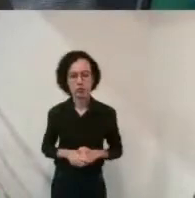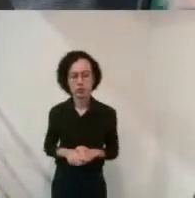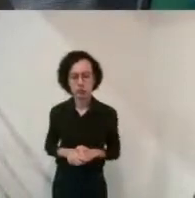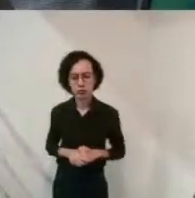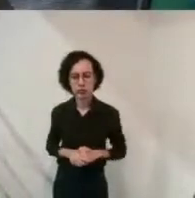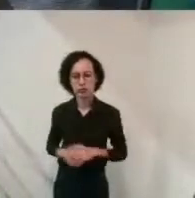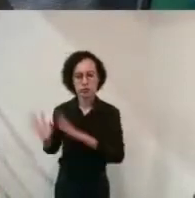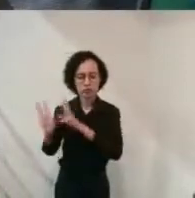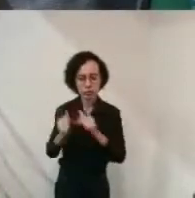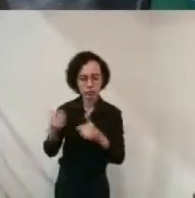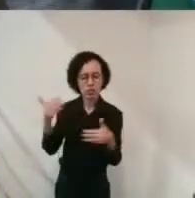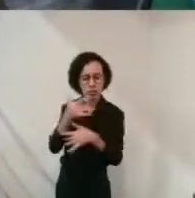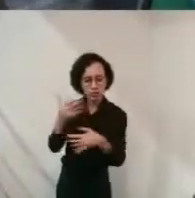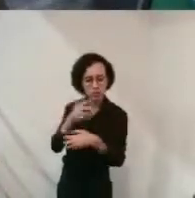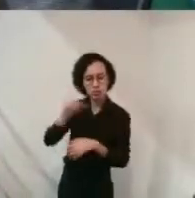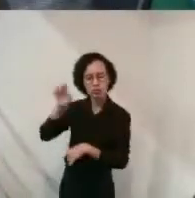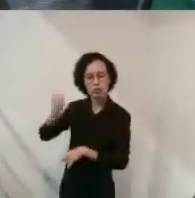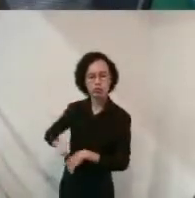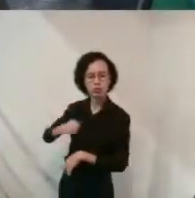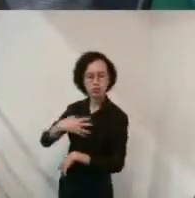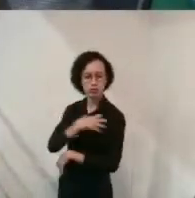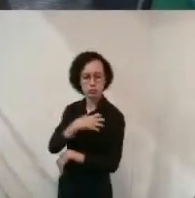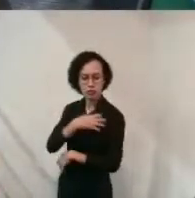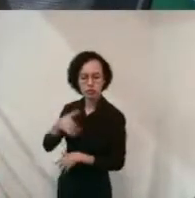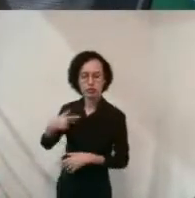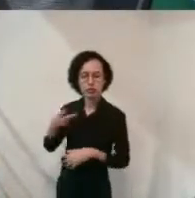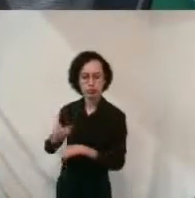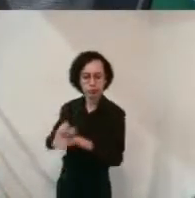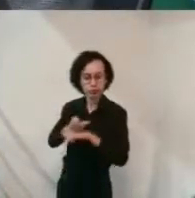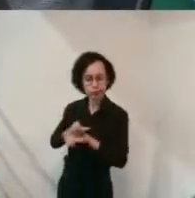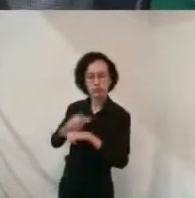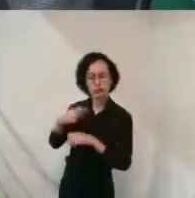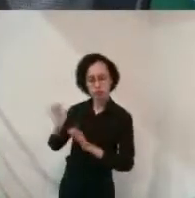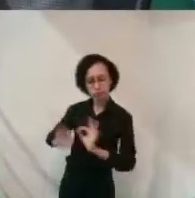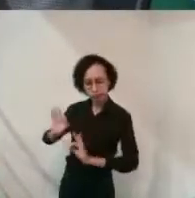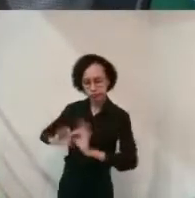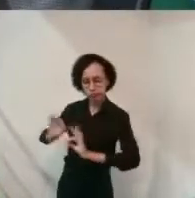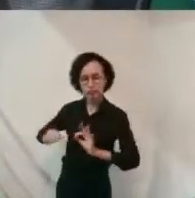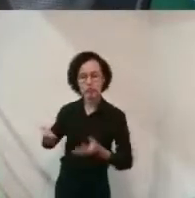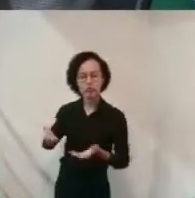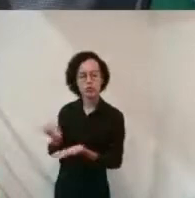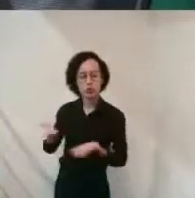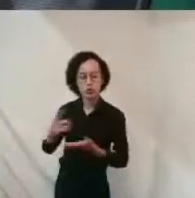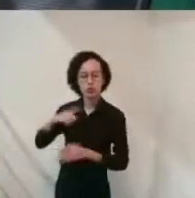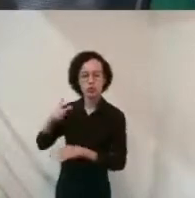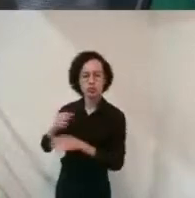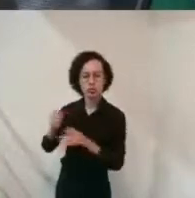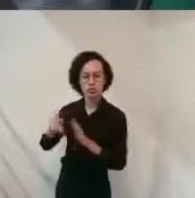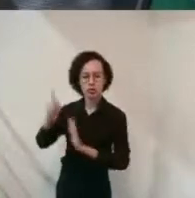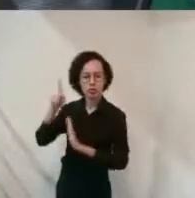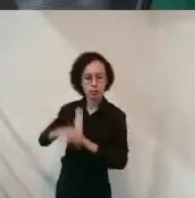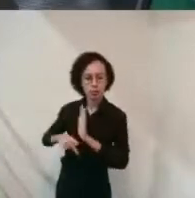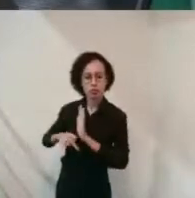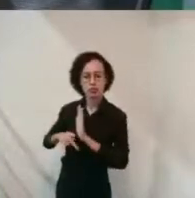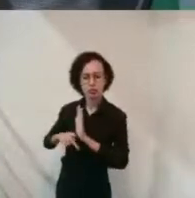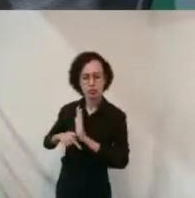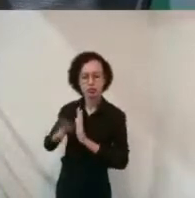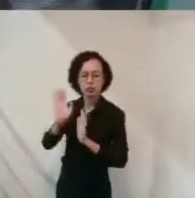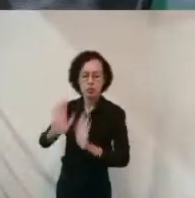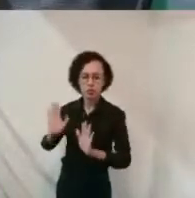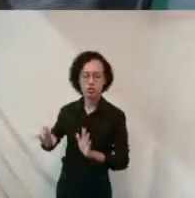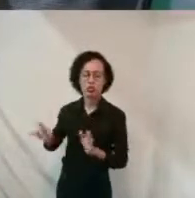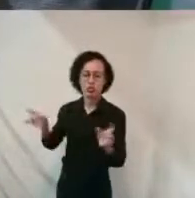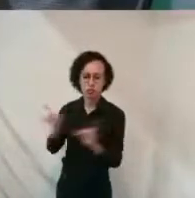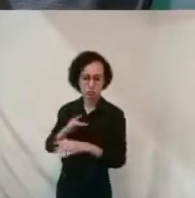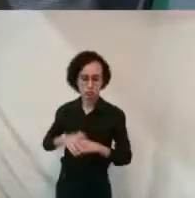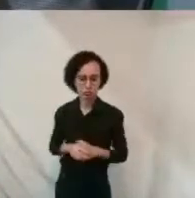as cidades do Sul da Bahia já me procuraram e nós estamos fazendo. Hoje nós estamos com projetos. Tacaré nós encerramos. Por que que a